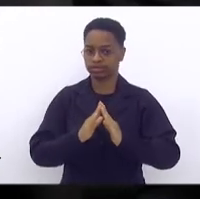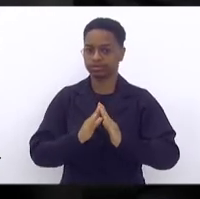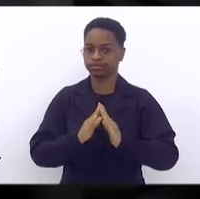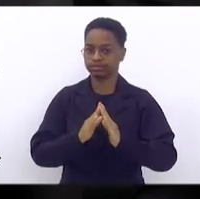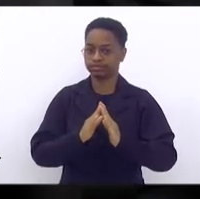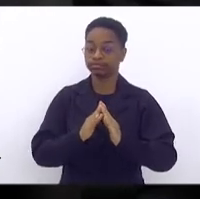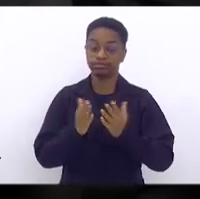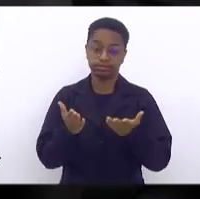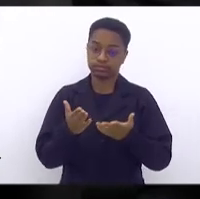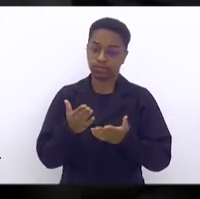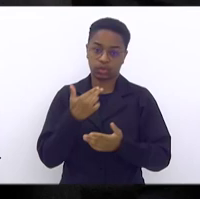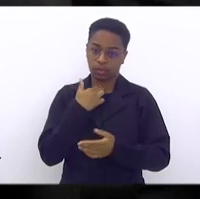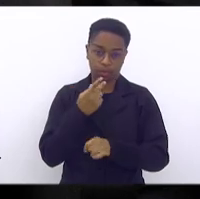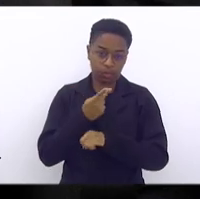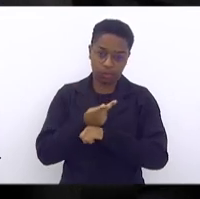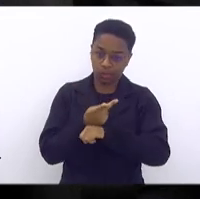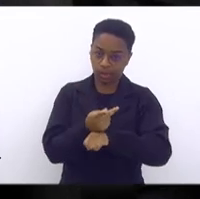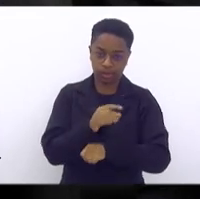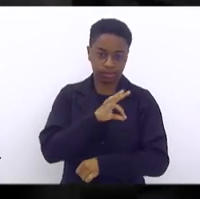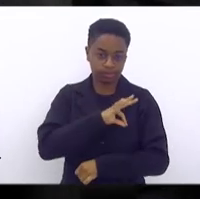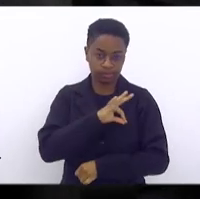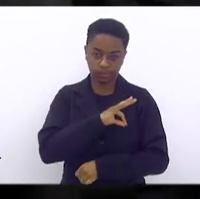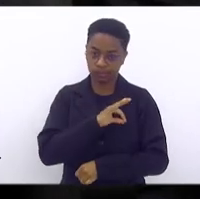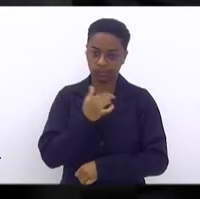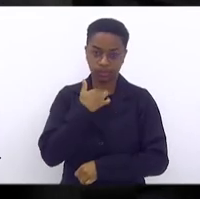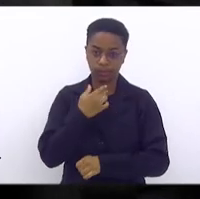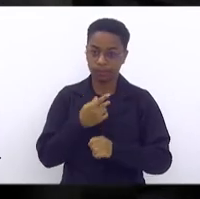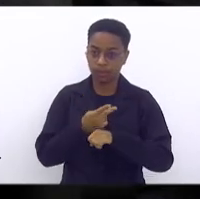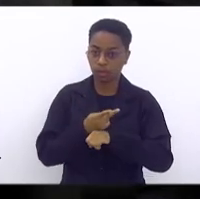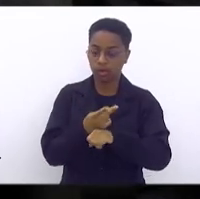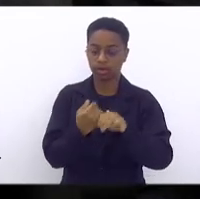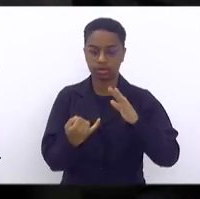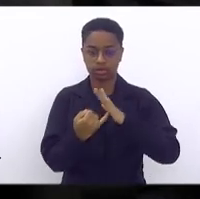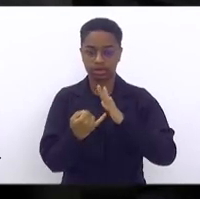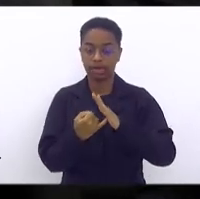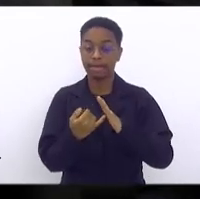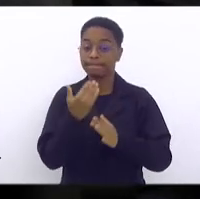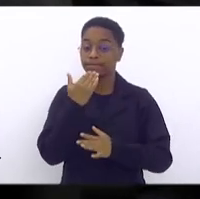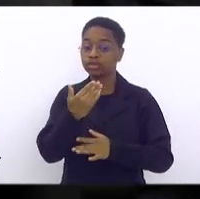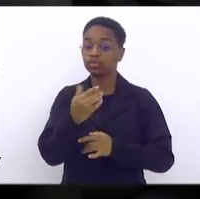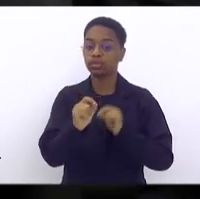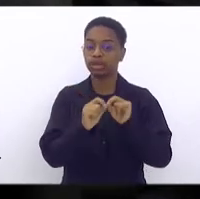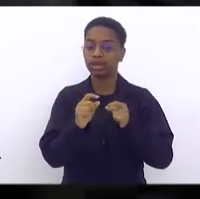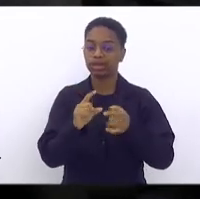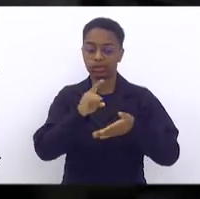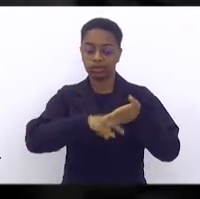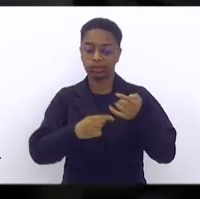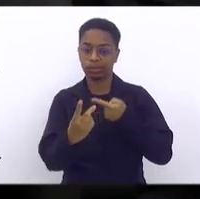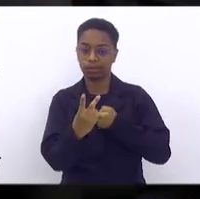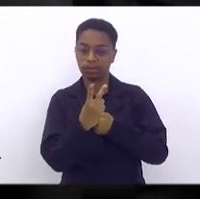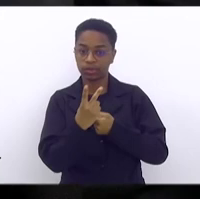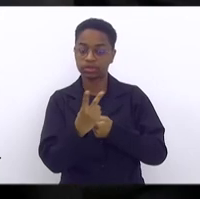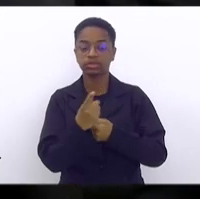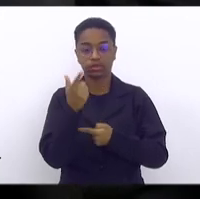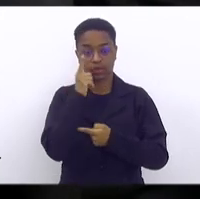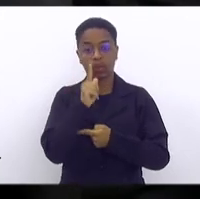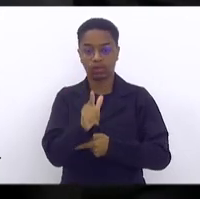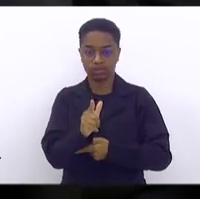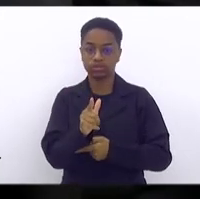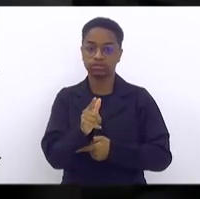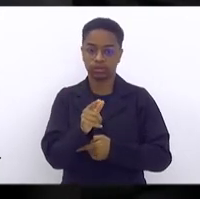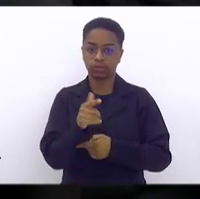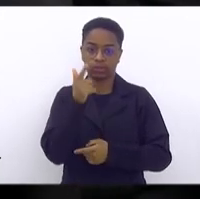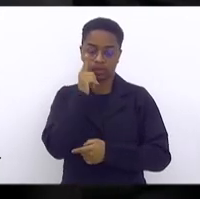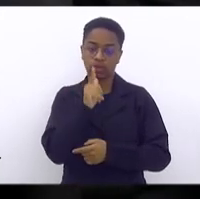elas não procuraram a polícia, não procuraram alguma outra instituição, pediram protetiva e conseguiram a proteção, né? Conseguiram se